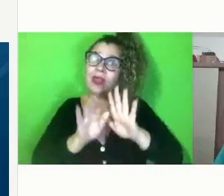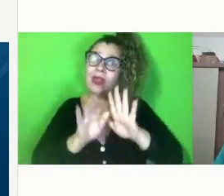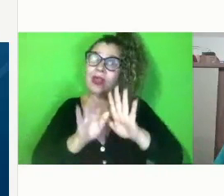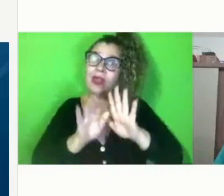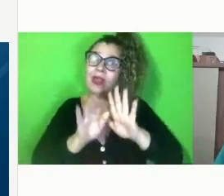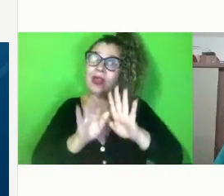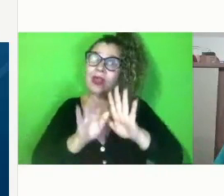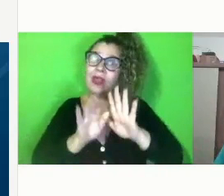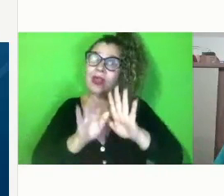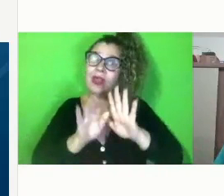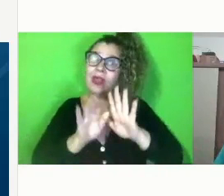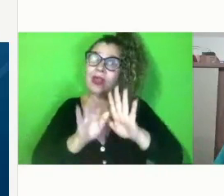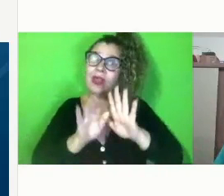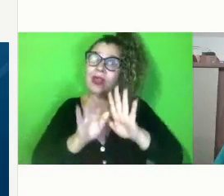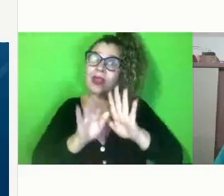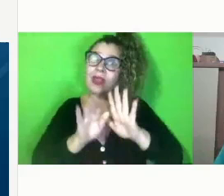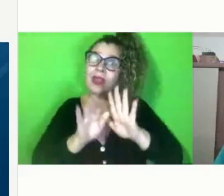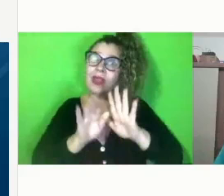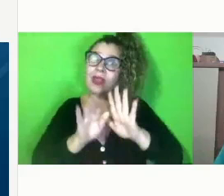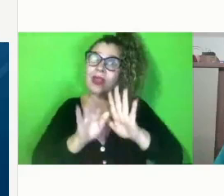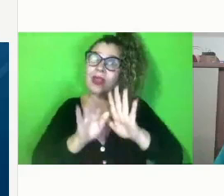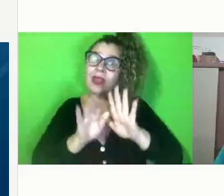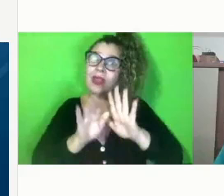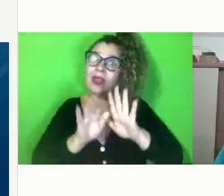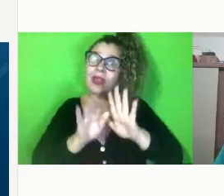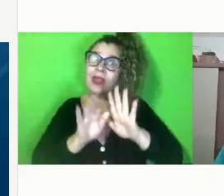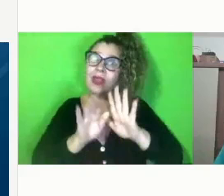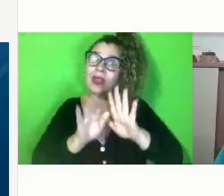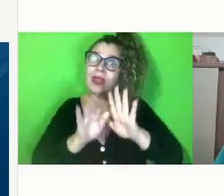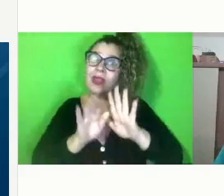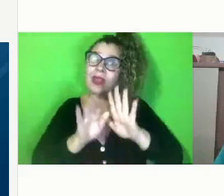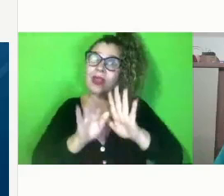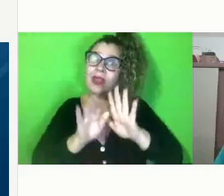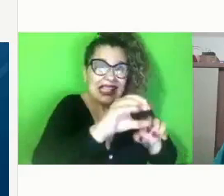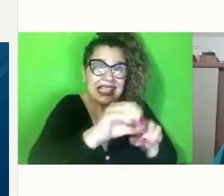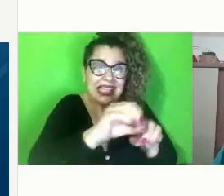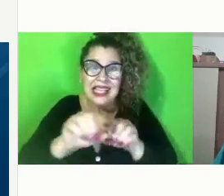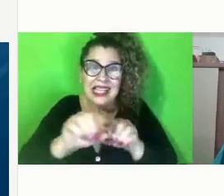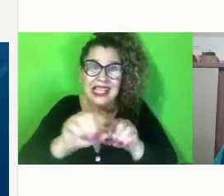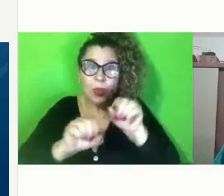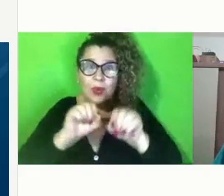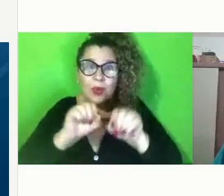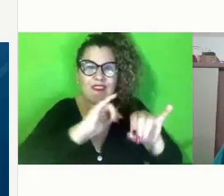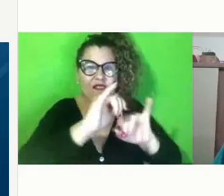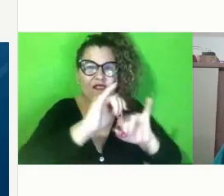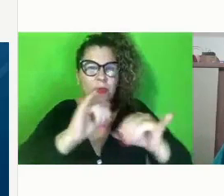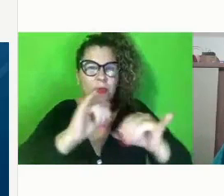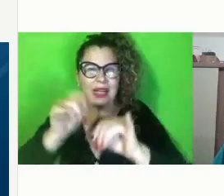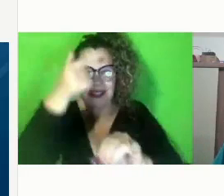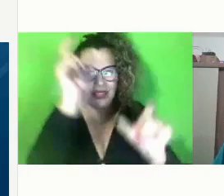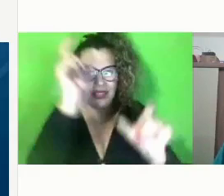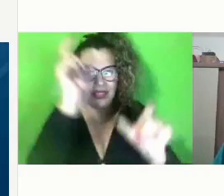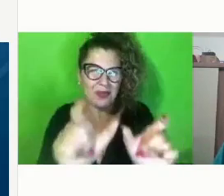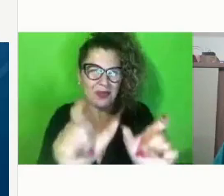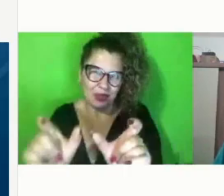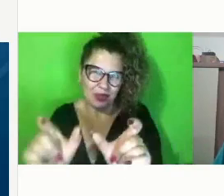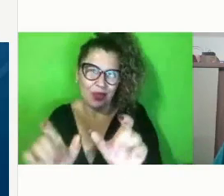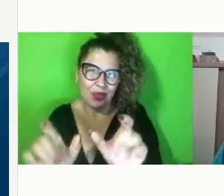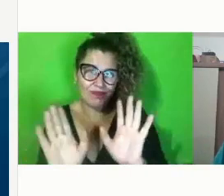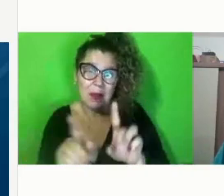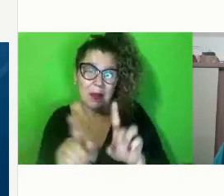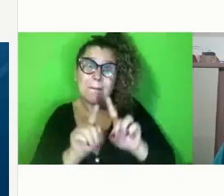catequese para a formação das pessoas e para a informação das pessoas. Mas, infelizmente, em muitos casos, a gente tem que fazer